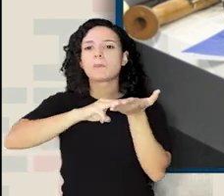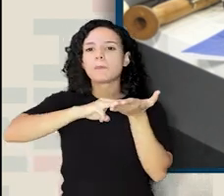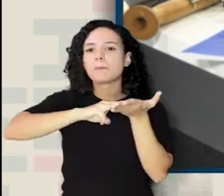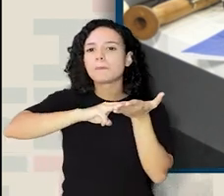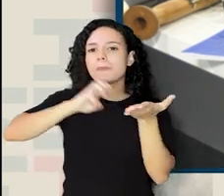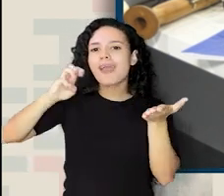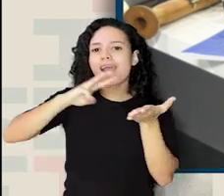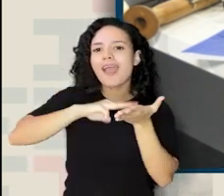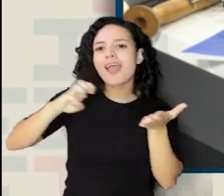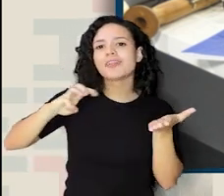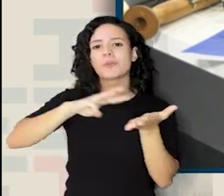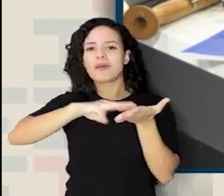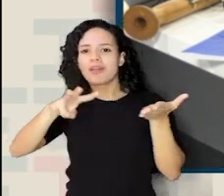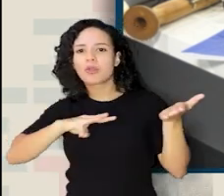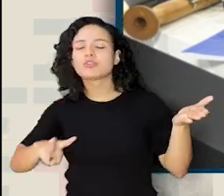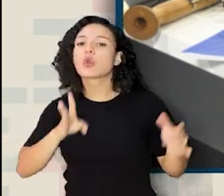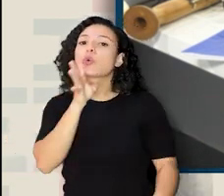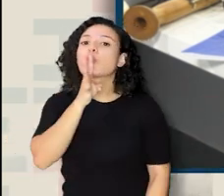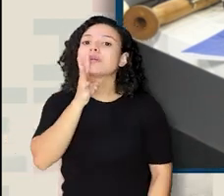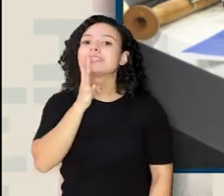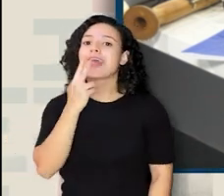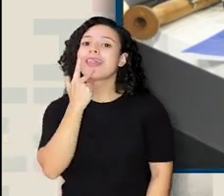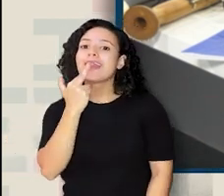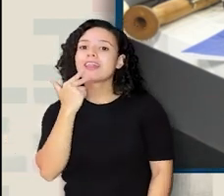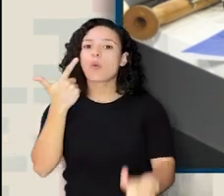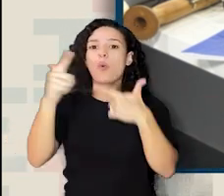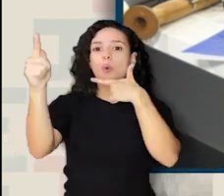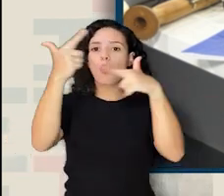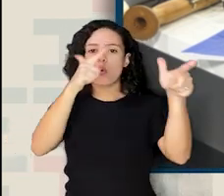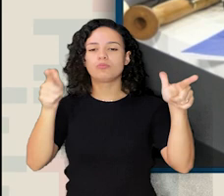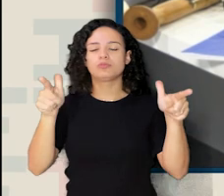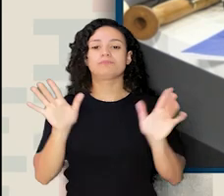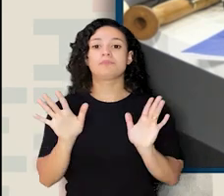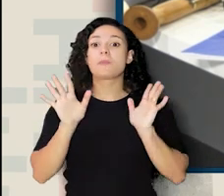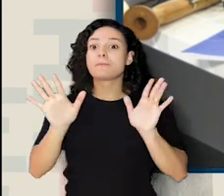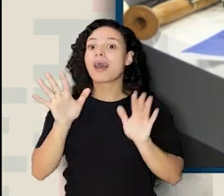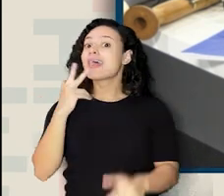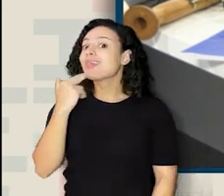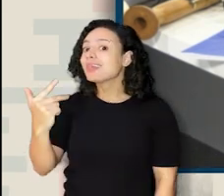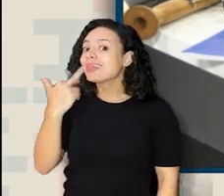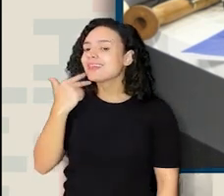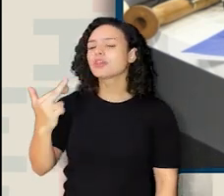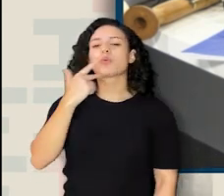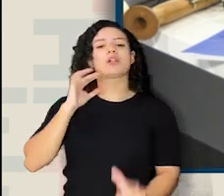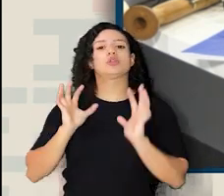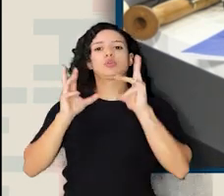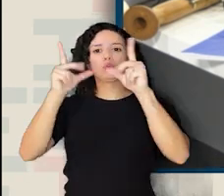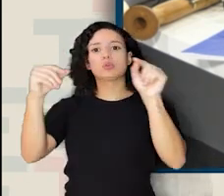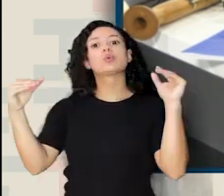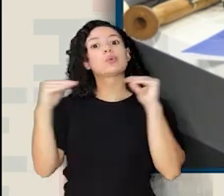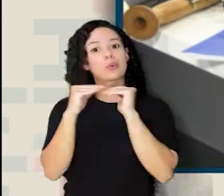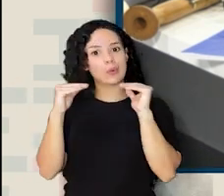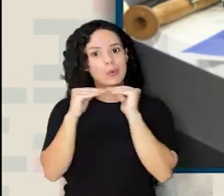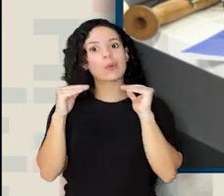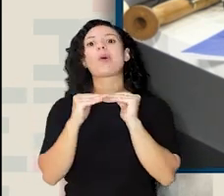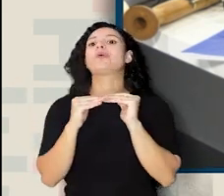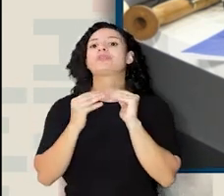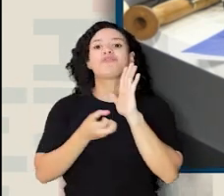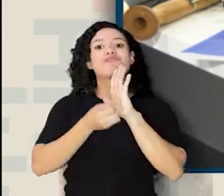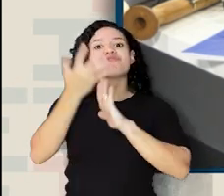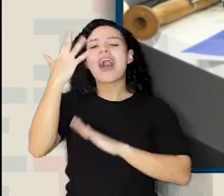E pesquisar métodos, né? Conhecer em outras línguas. E é interessante que os idiomas, todos eles meio